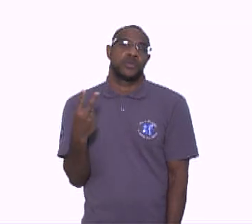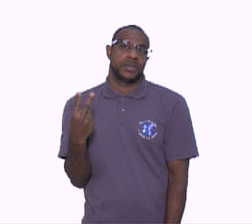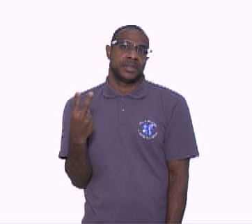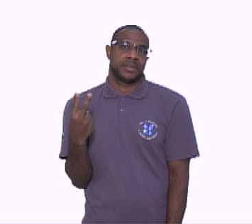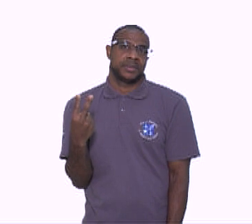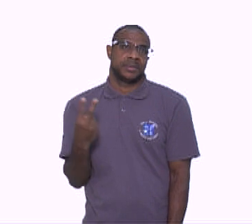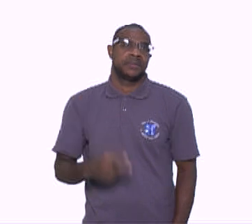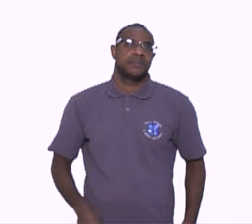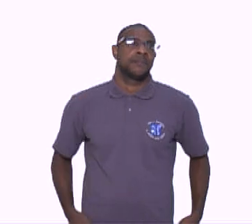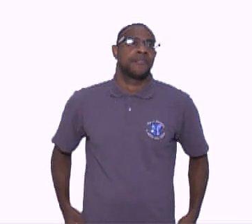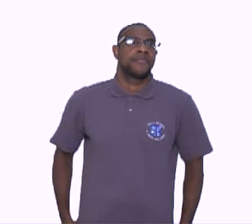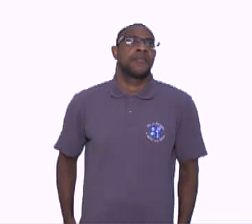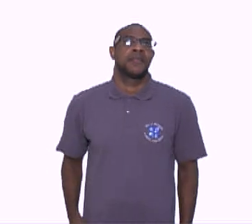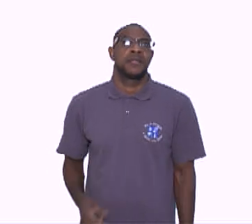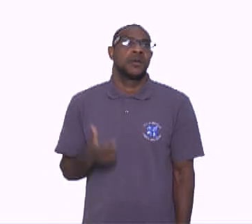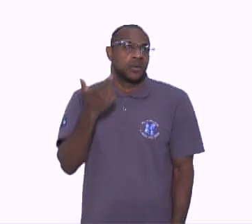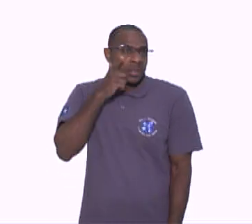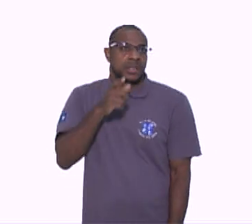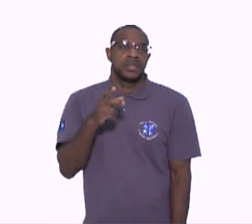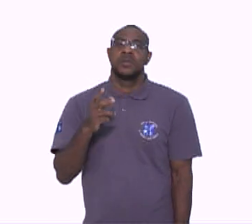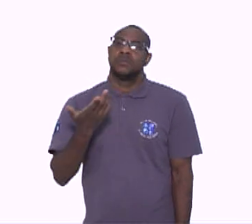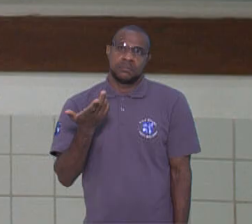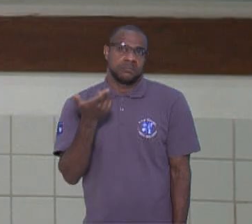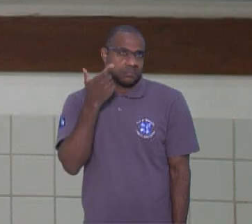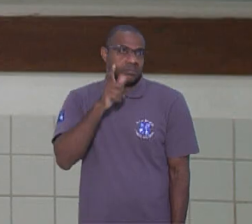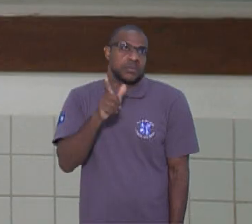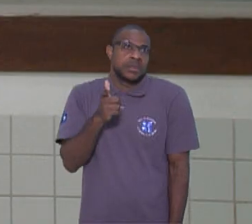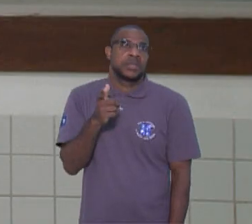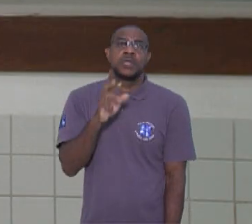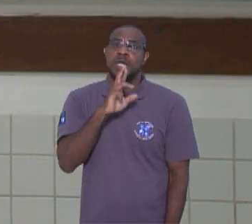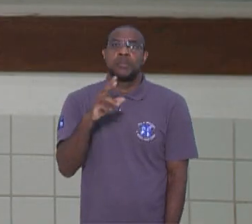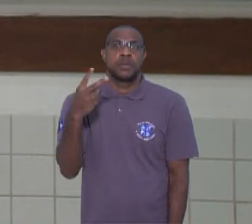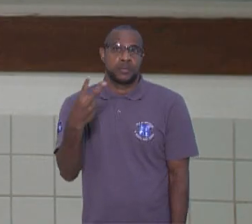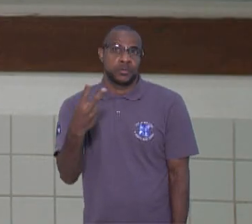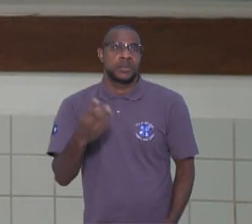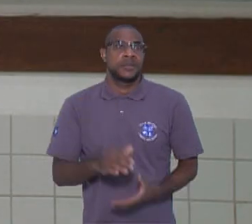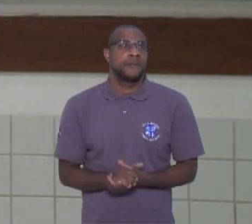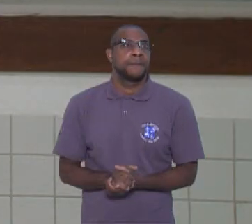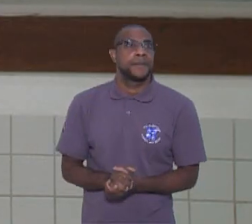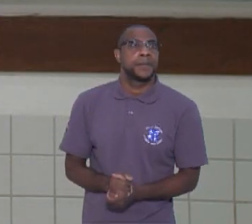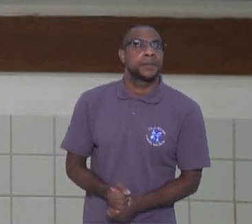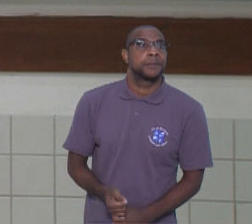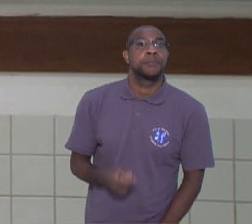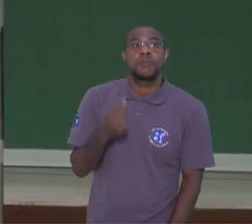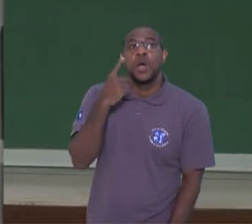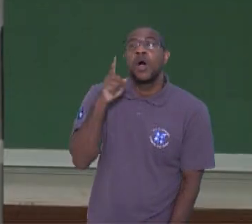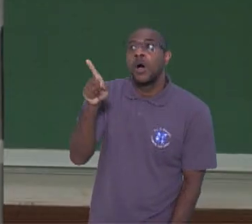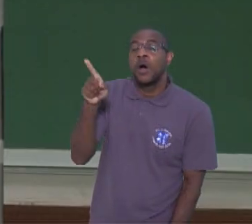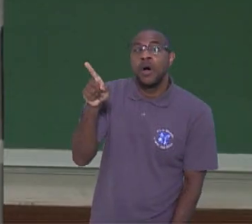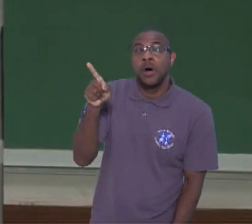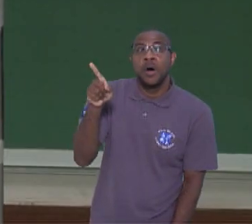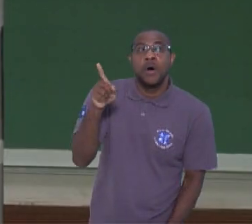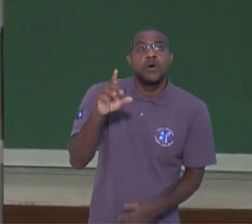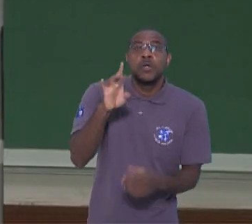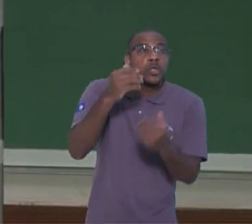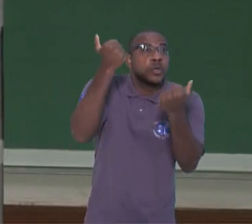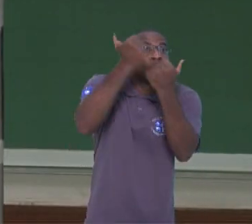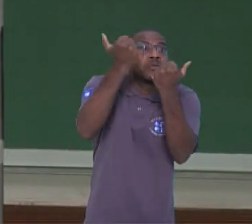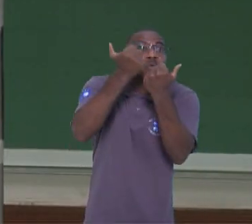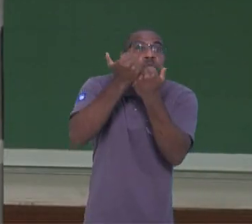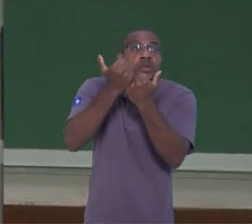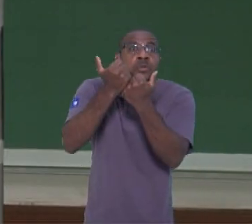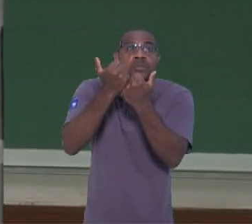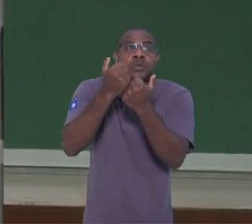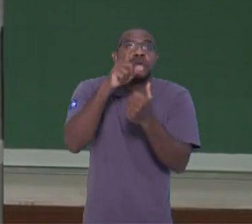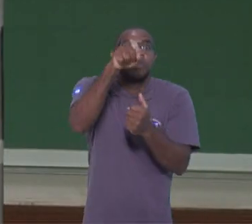próxima. Vamos testar o 3 agora? Vamos ver o que acontece? Olha só, você substituiu o 3, ok?